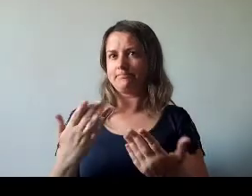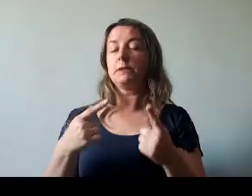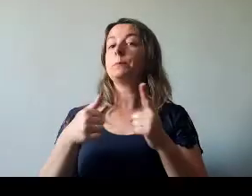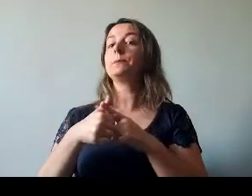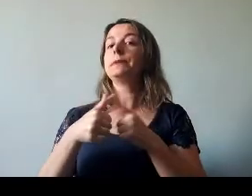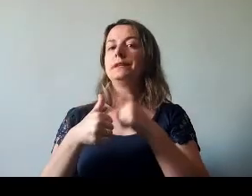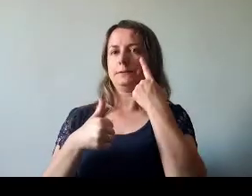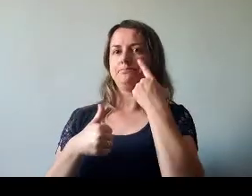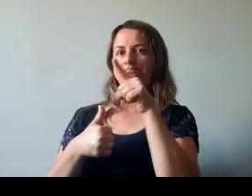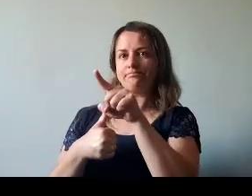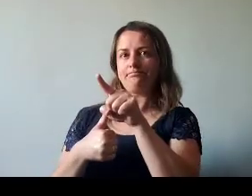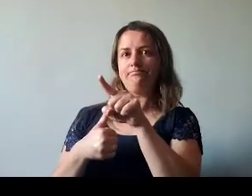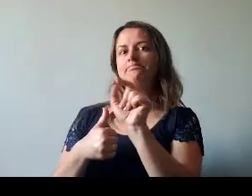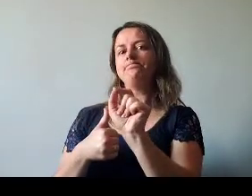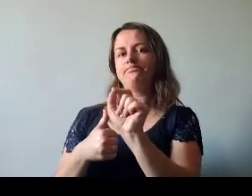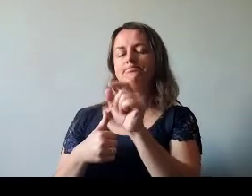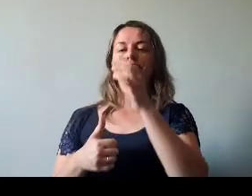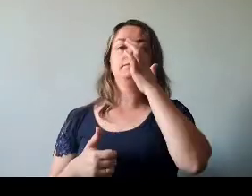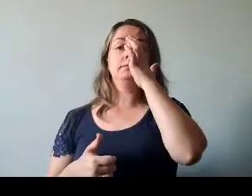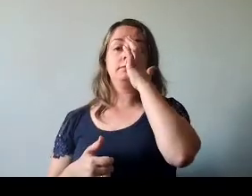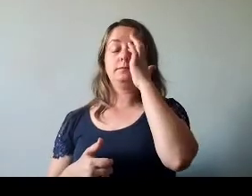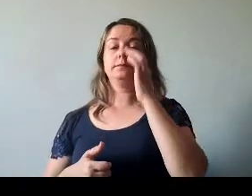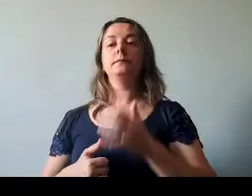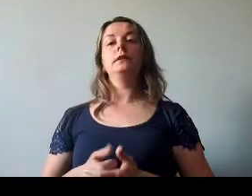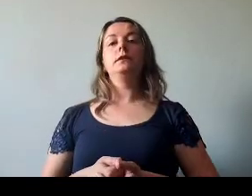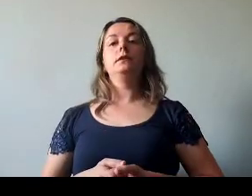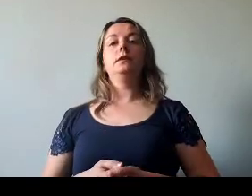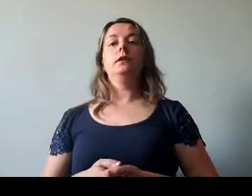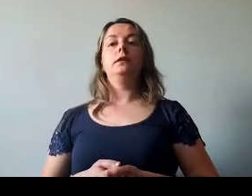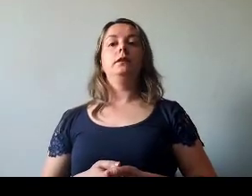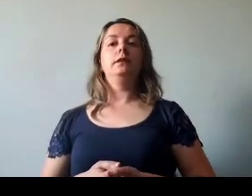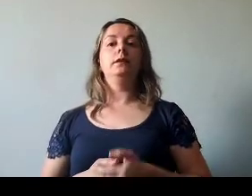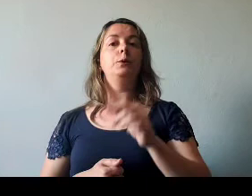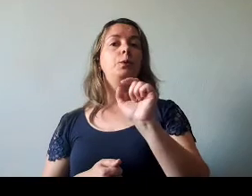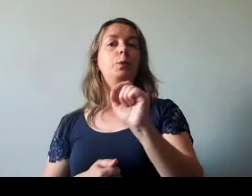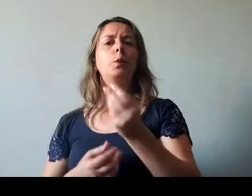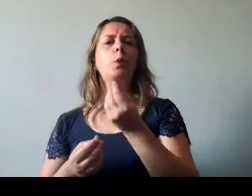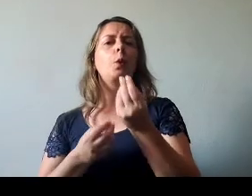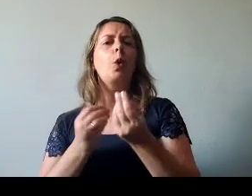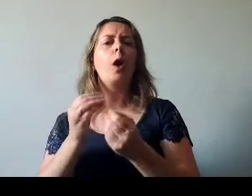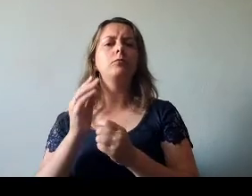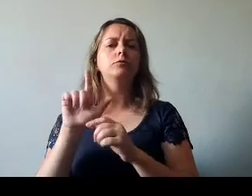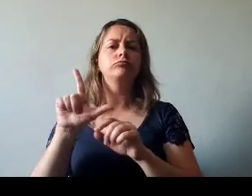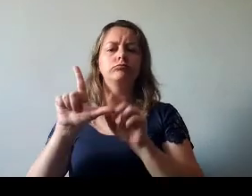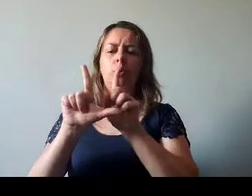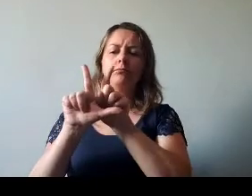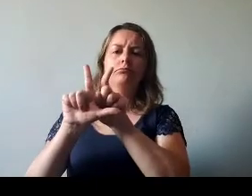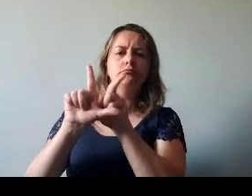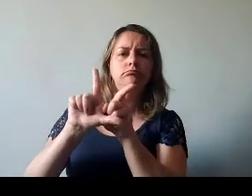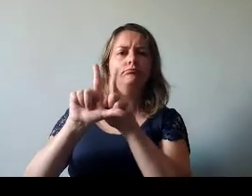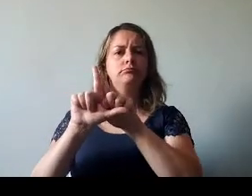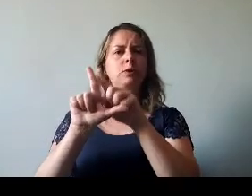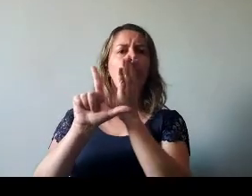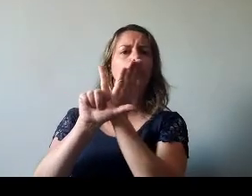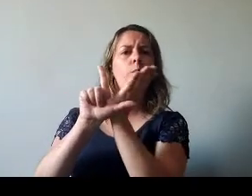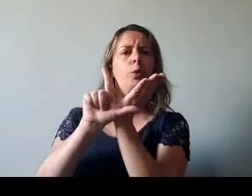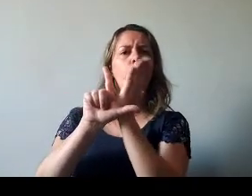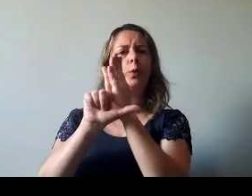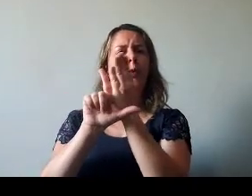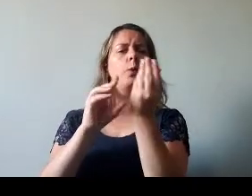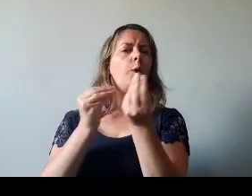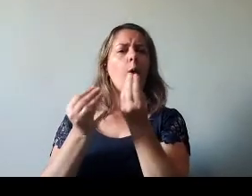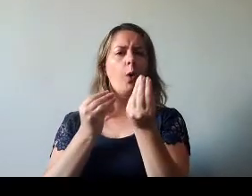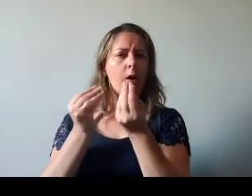aqui é o seguinte, a inclinação. Lembra que a gente falou da inclinação do gráfico lá no movimento retilíneo